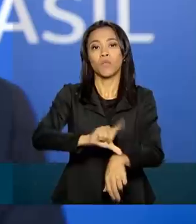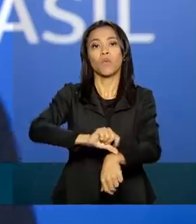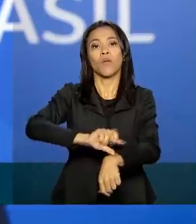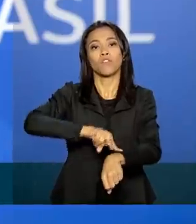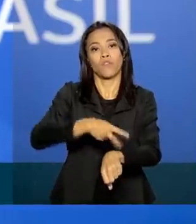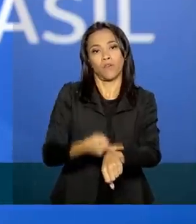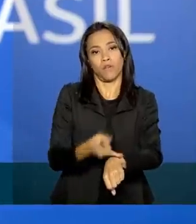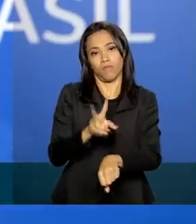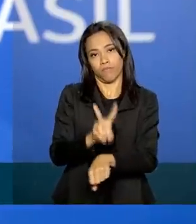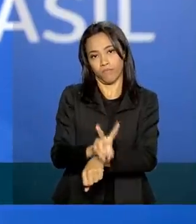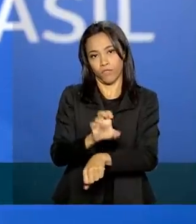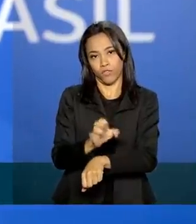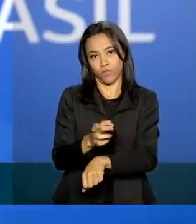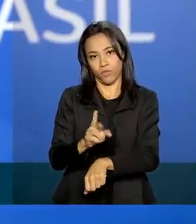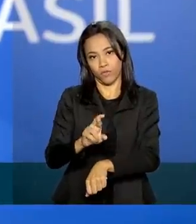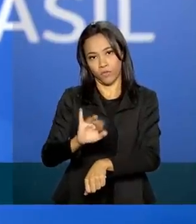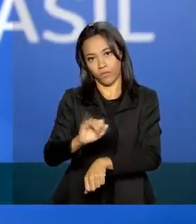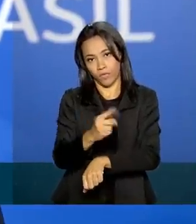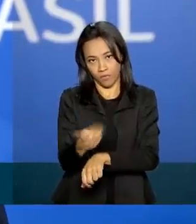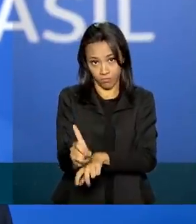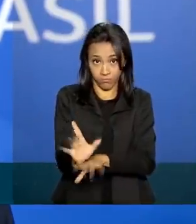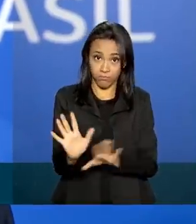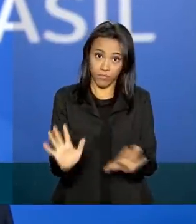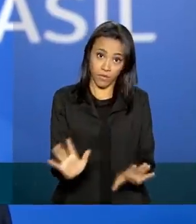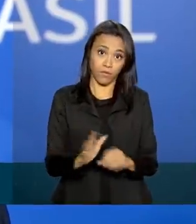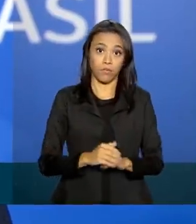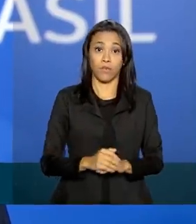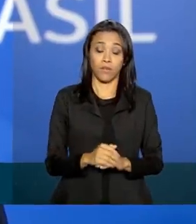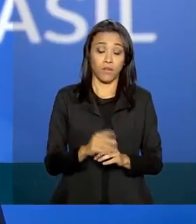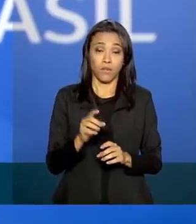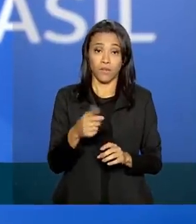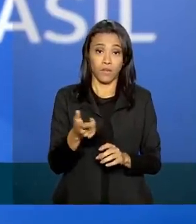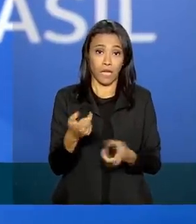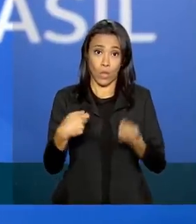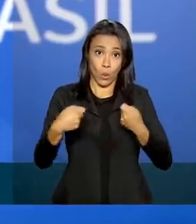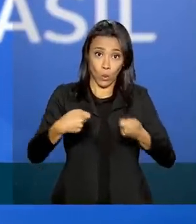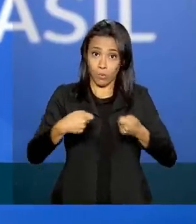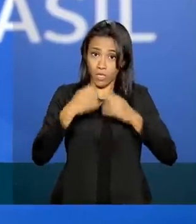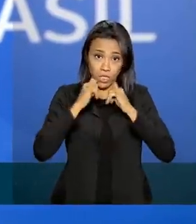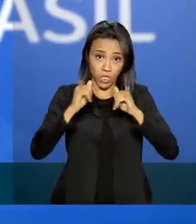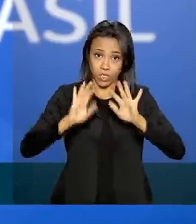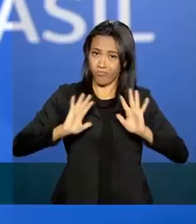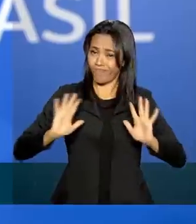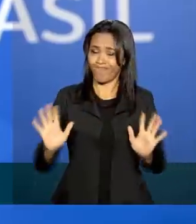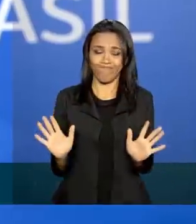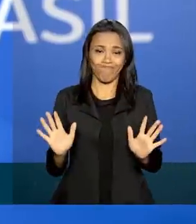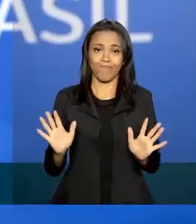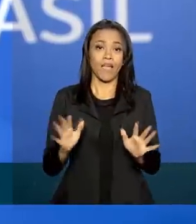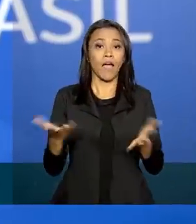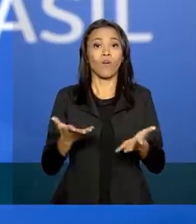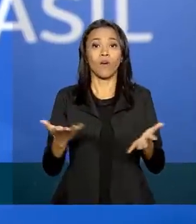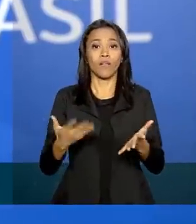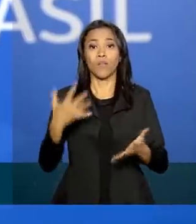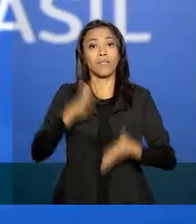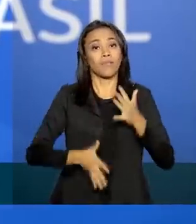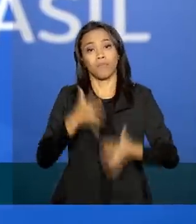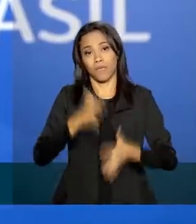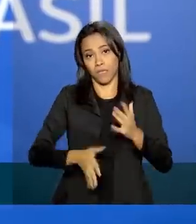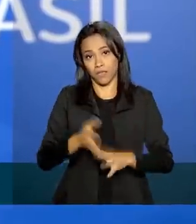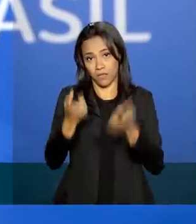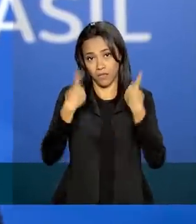que o brasil não tem nada a ver com economia de energia mas em mexendo e não mais mexer no relógio biológico com toda certeza